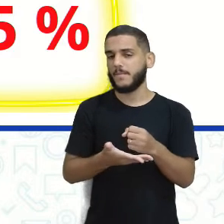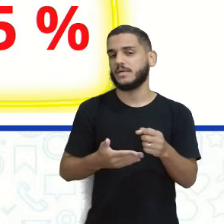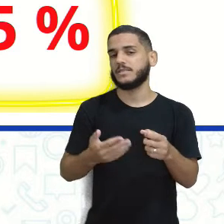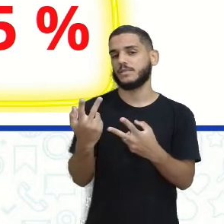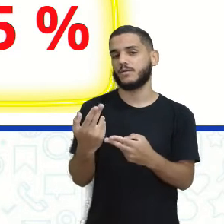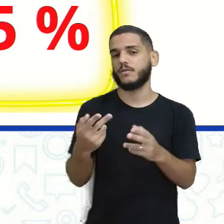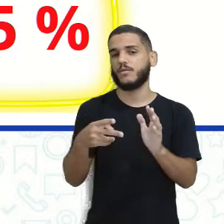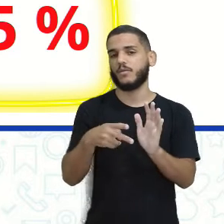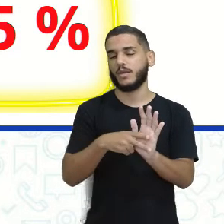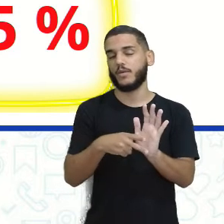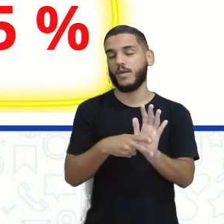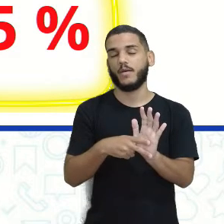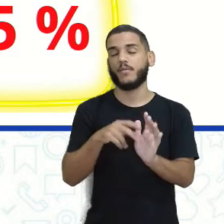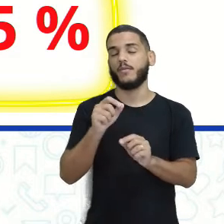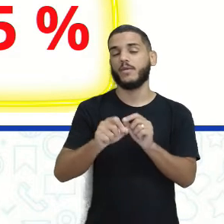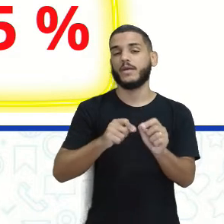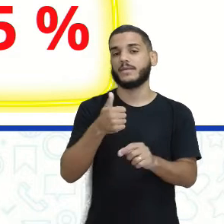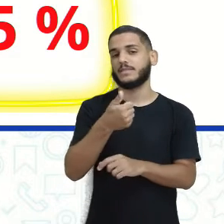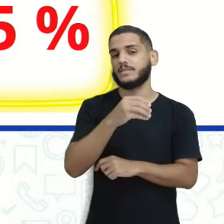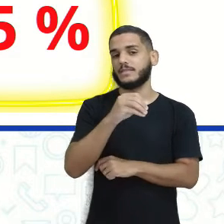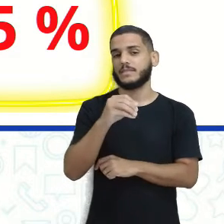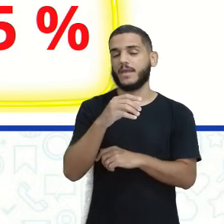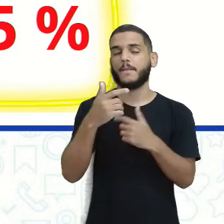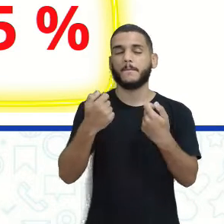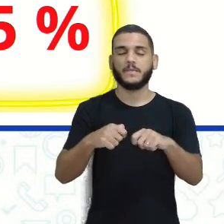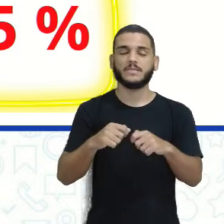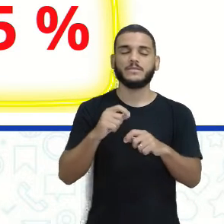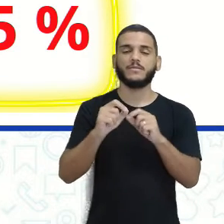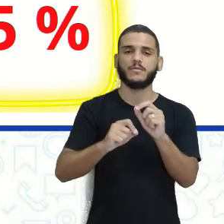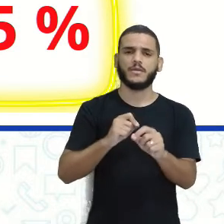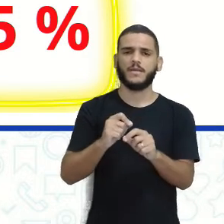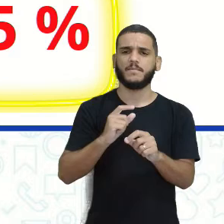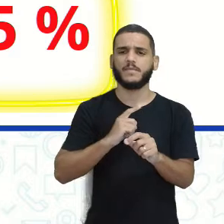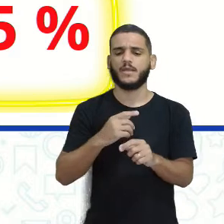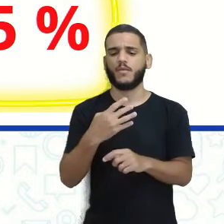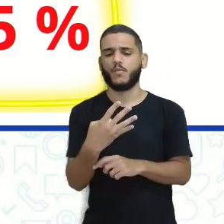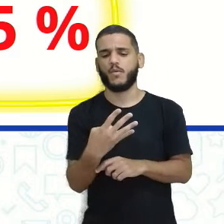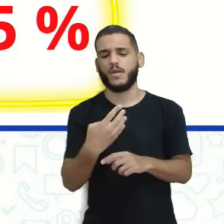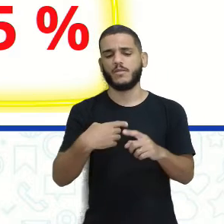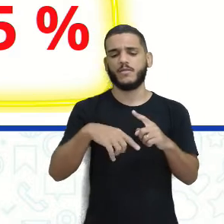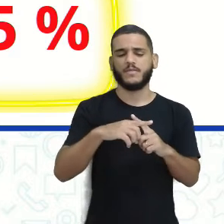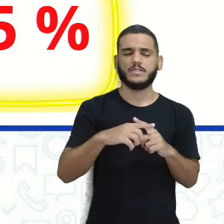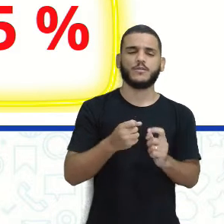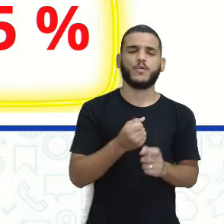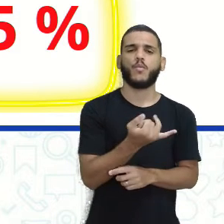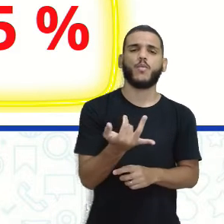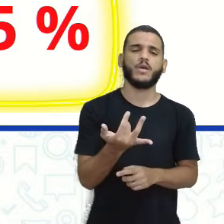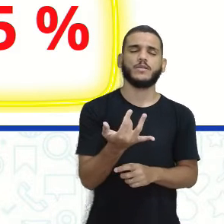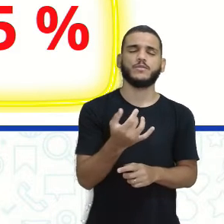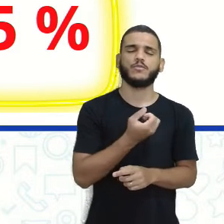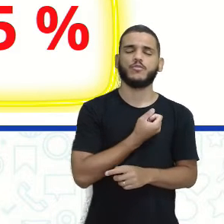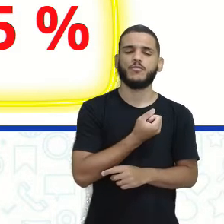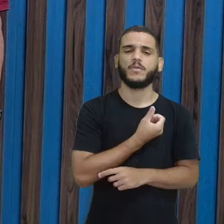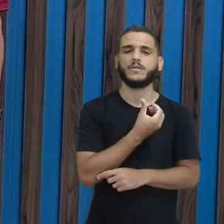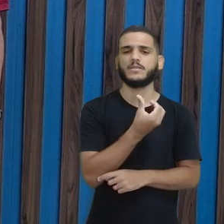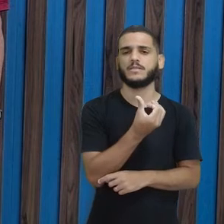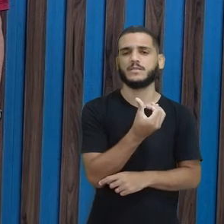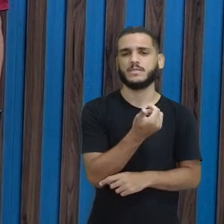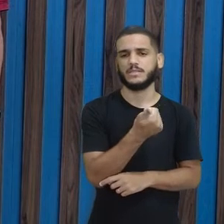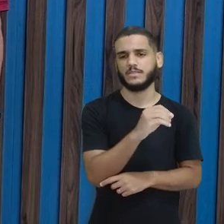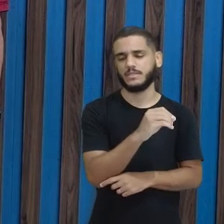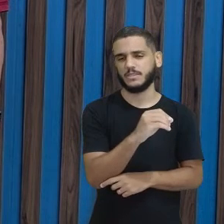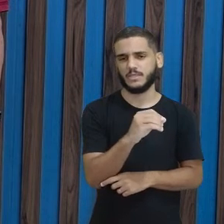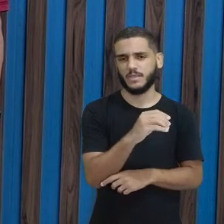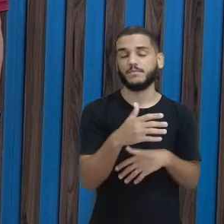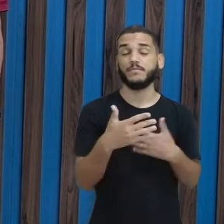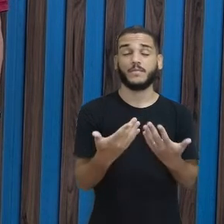a 100, é necessário eu pegar o 4 e multiplicar por alguma coisa. 4 vezes quanto que dá 100? 4 vezes 25. Então